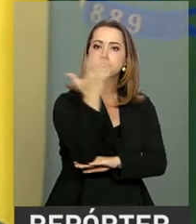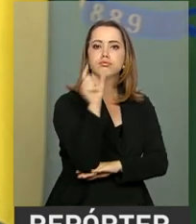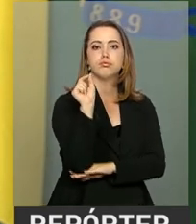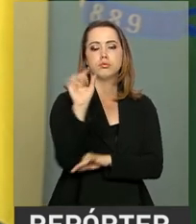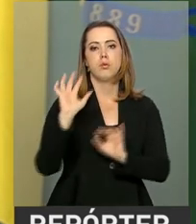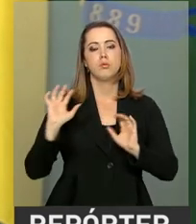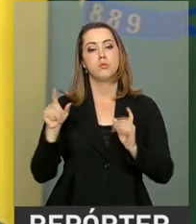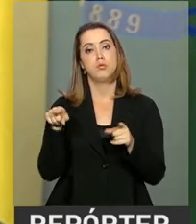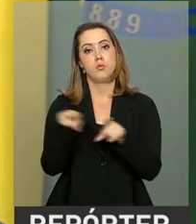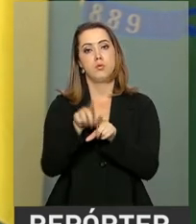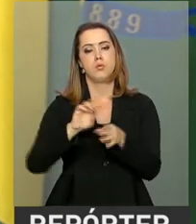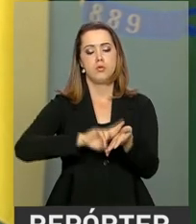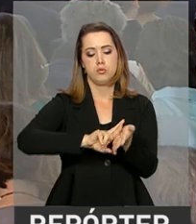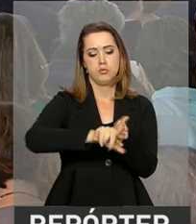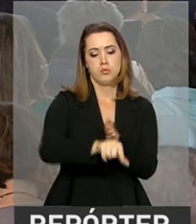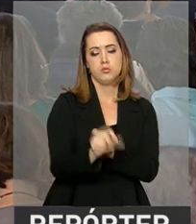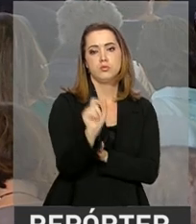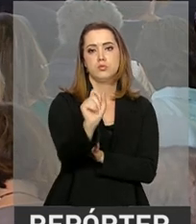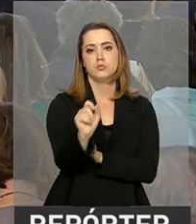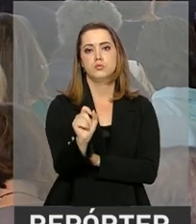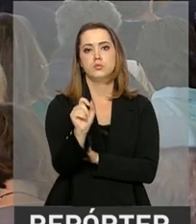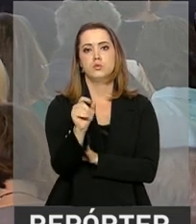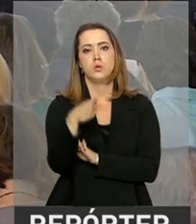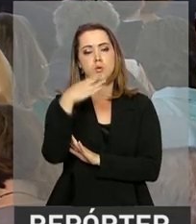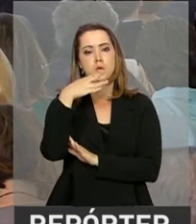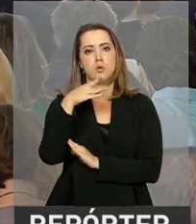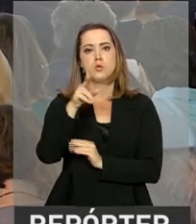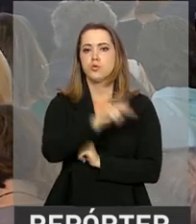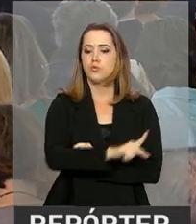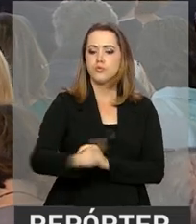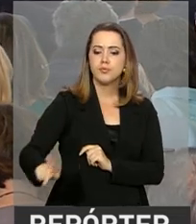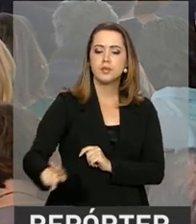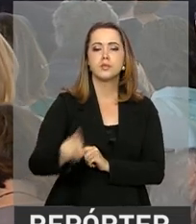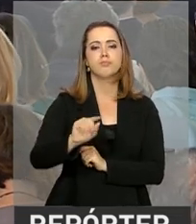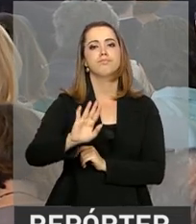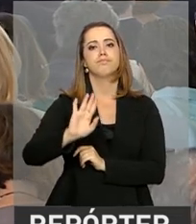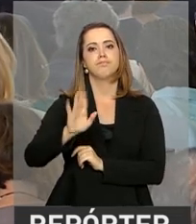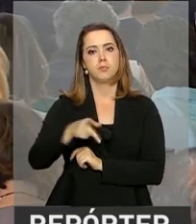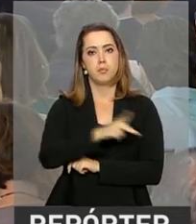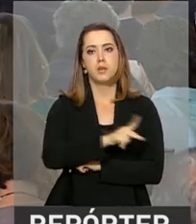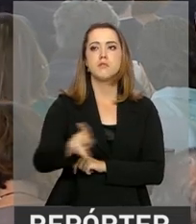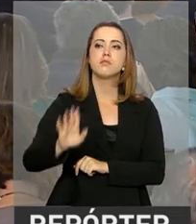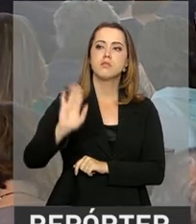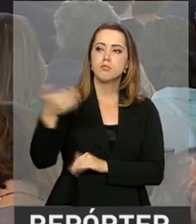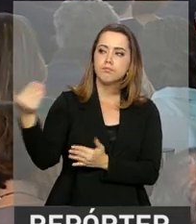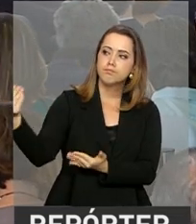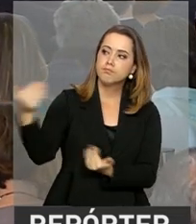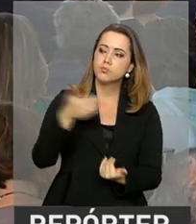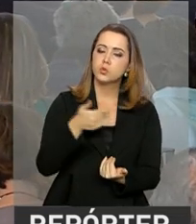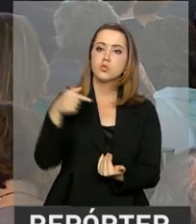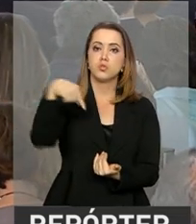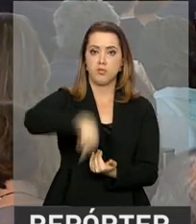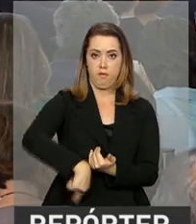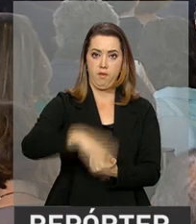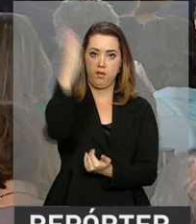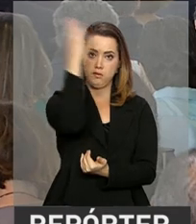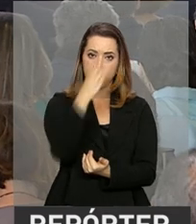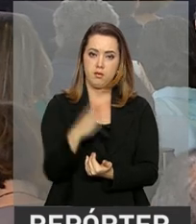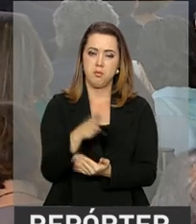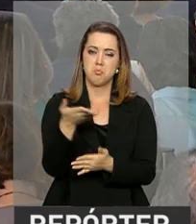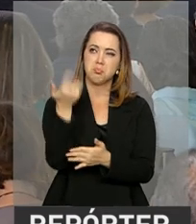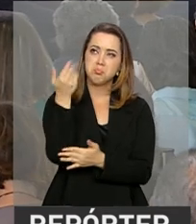eh os vários chefes de estado e de governo que vieram para cá em na